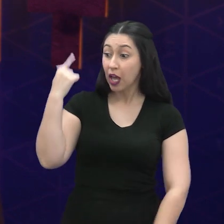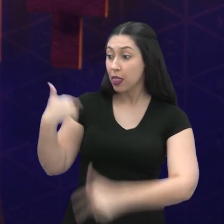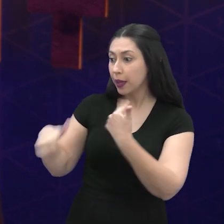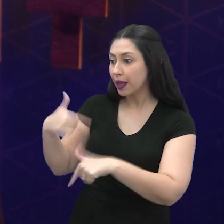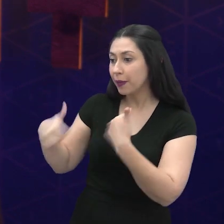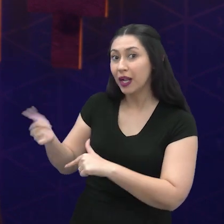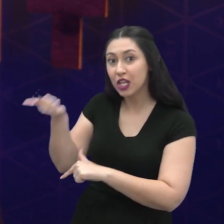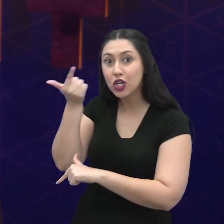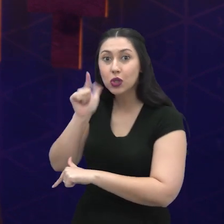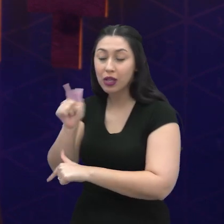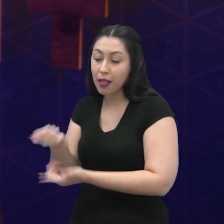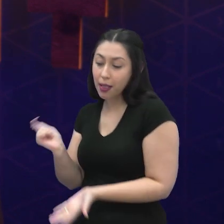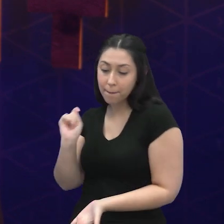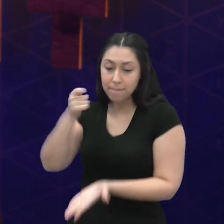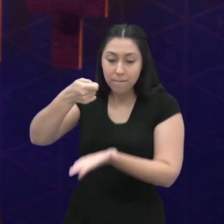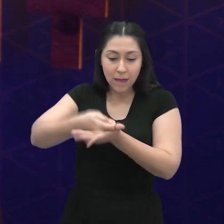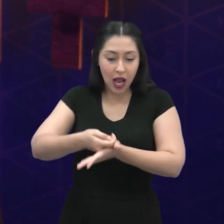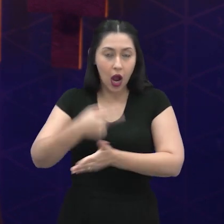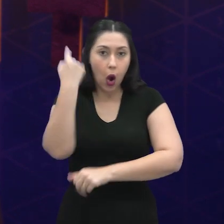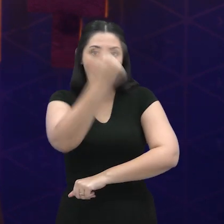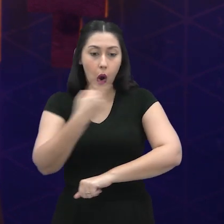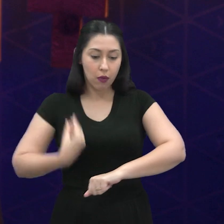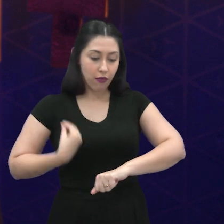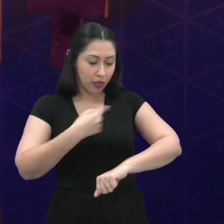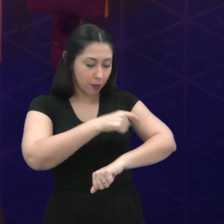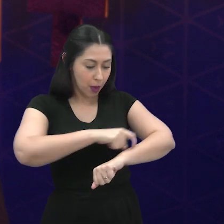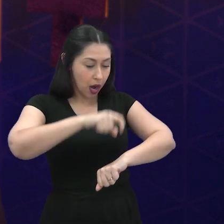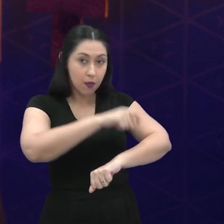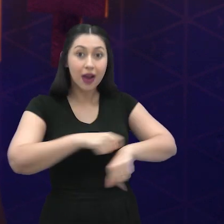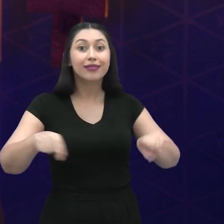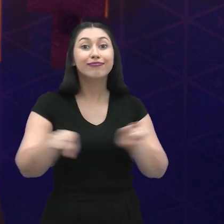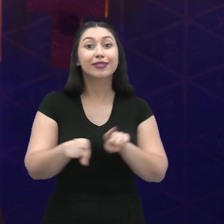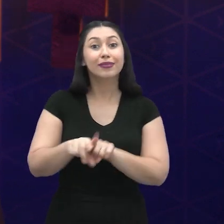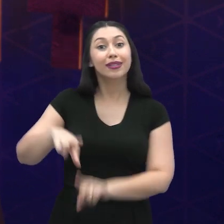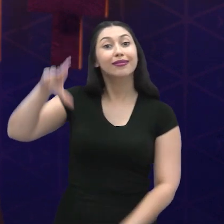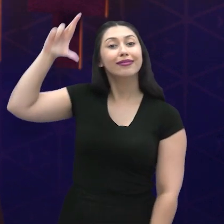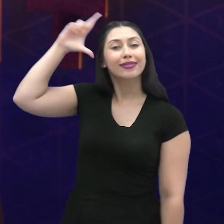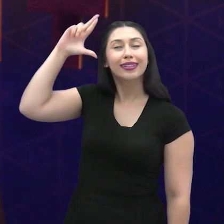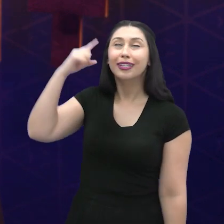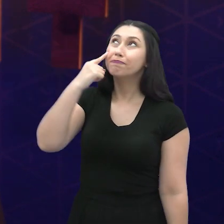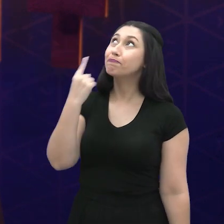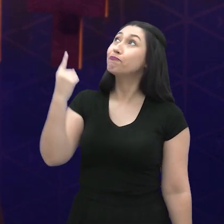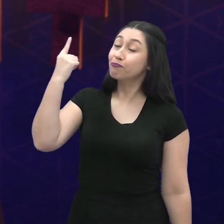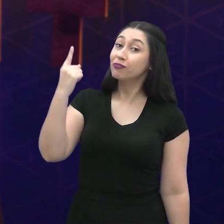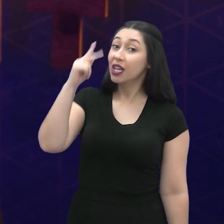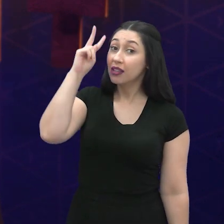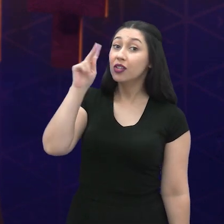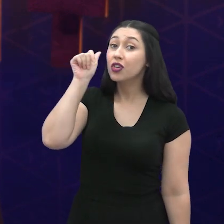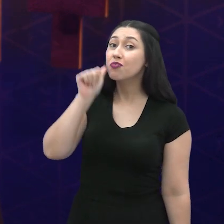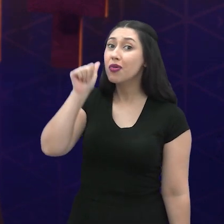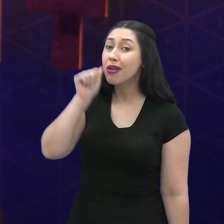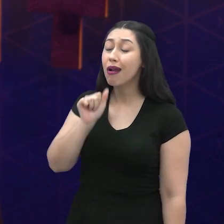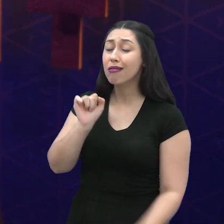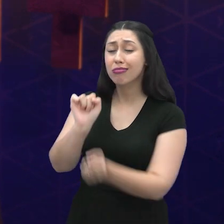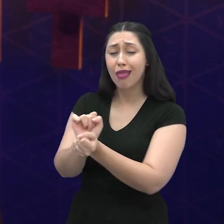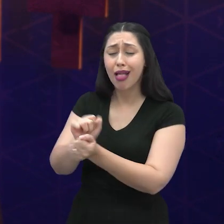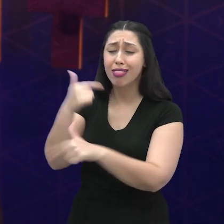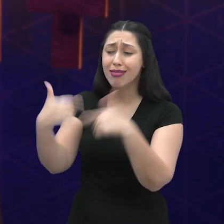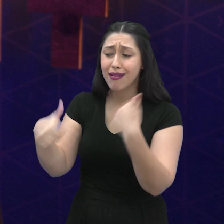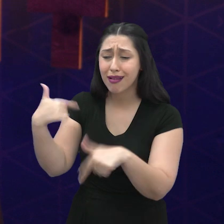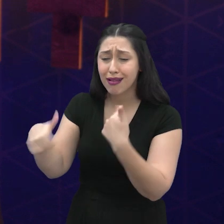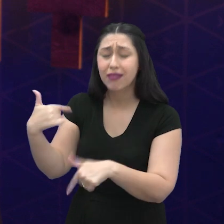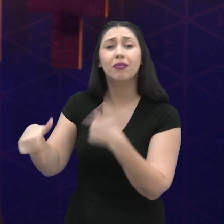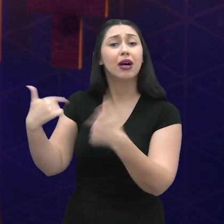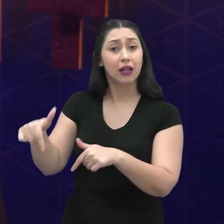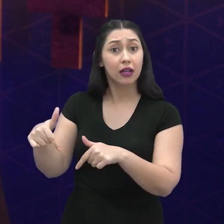onde as horas trabalhadas geram horas de vida como pagamento, ao clássico da animação Cinderela, que conta a história de uma jovem forçada ao